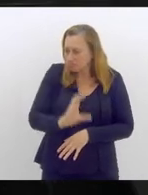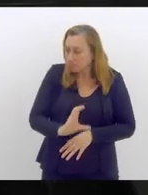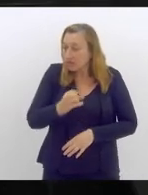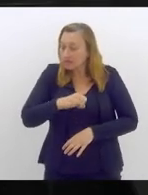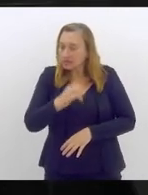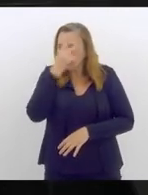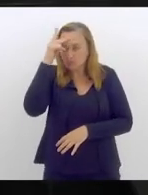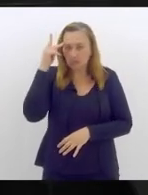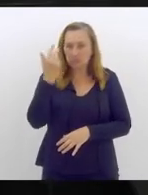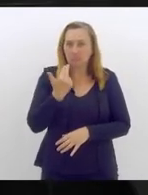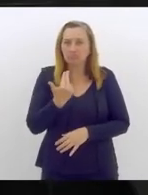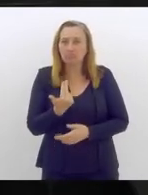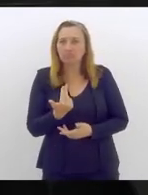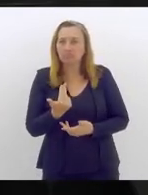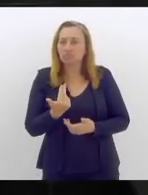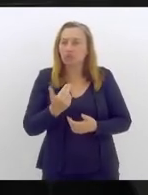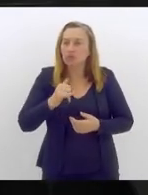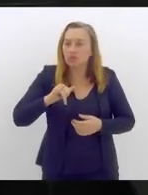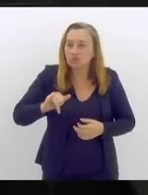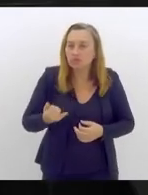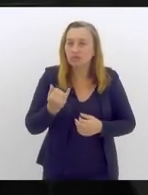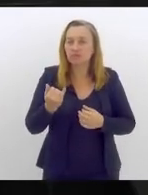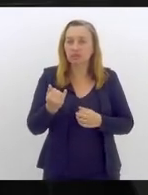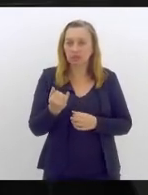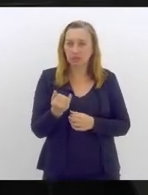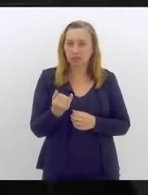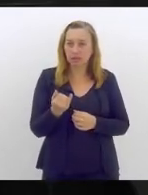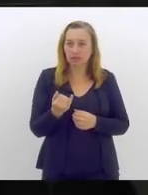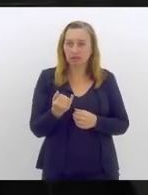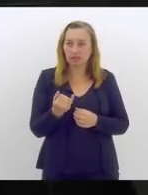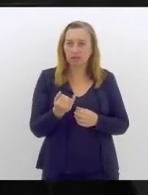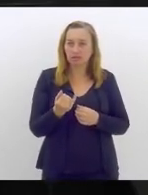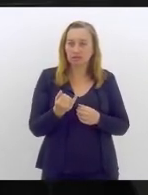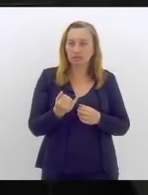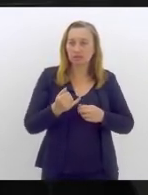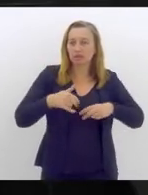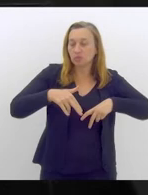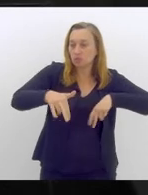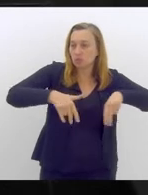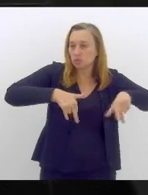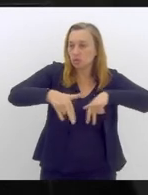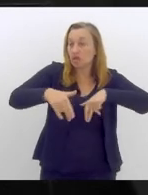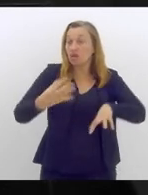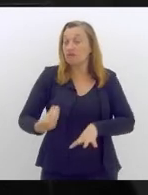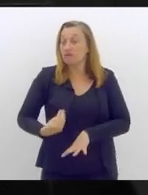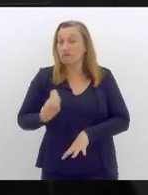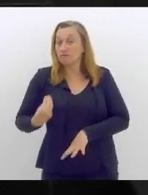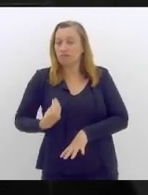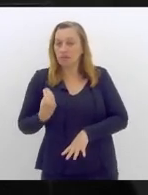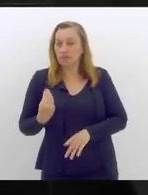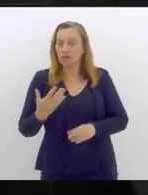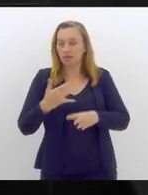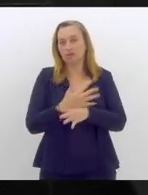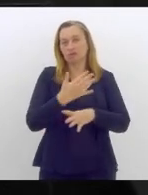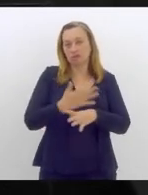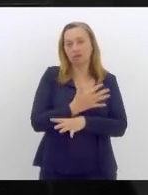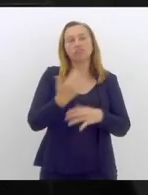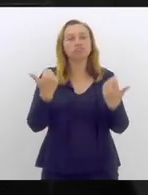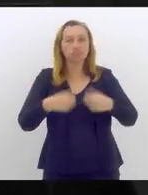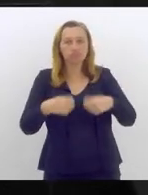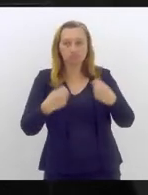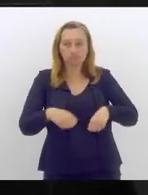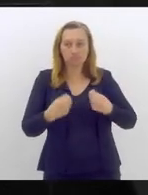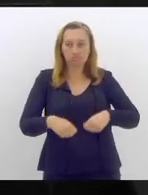que as pessoas possam se apropriar das cidades se deslocar pelas cidades viver o ambiente das cidades E para isso é preciso